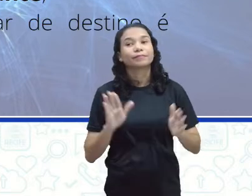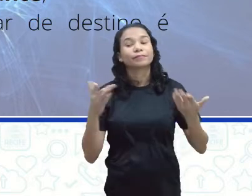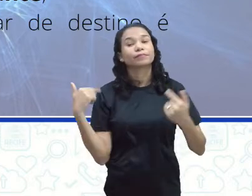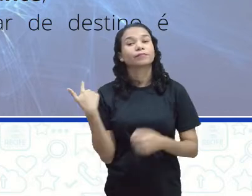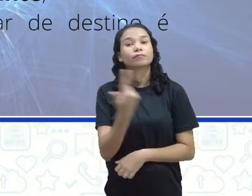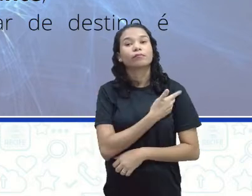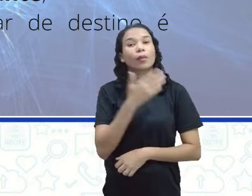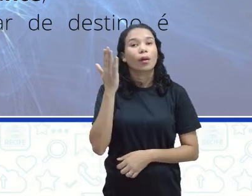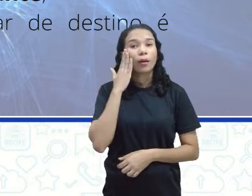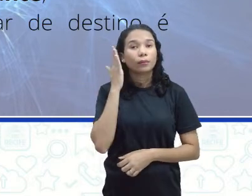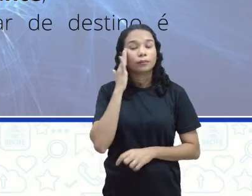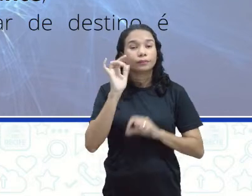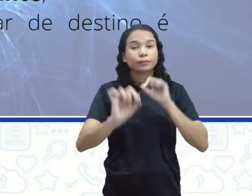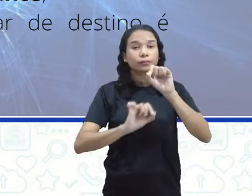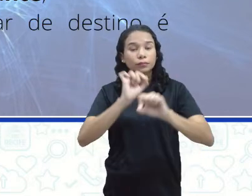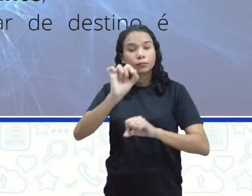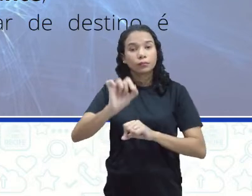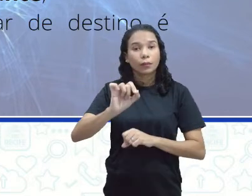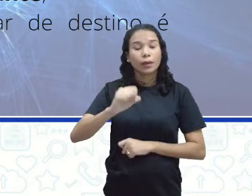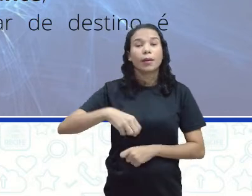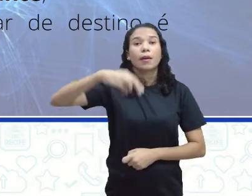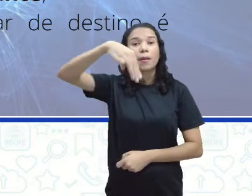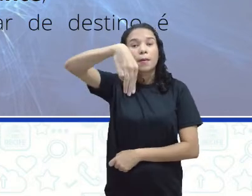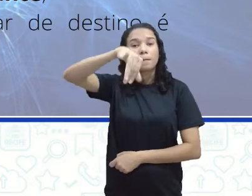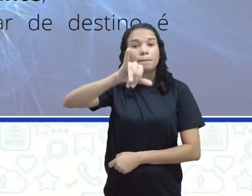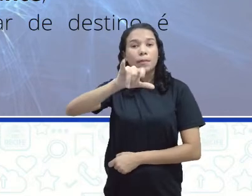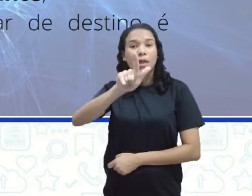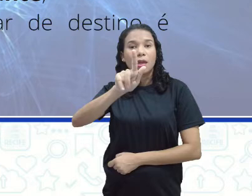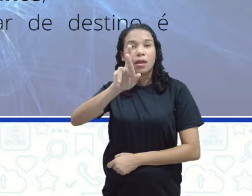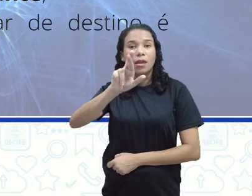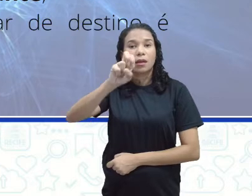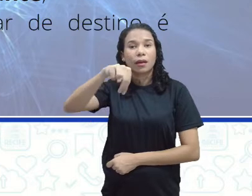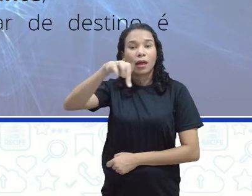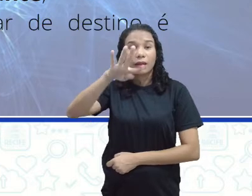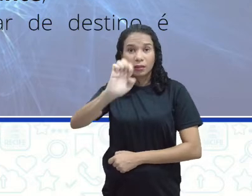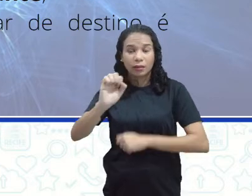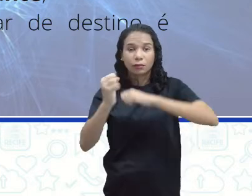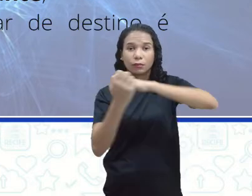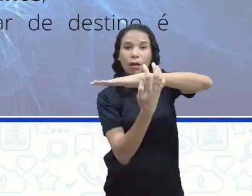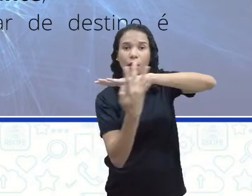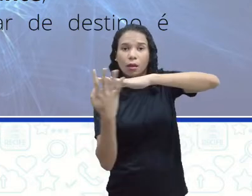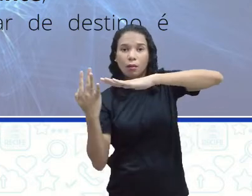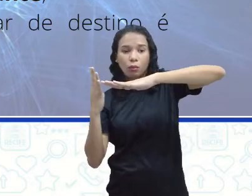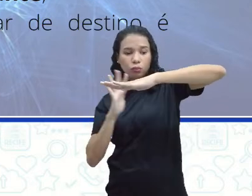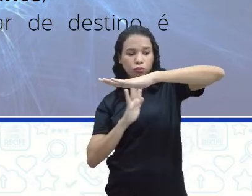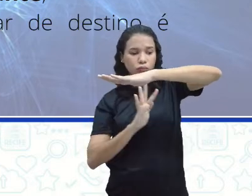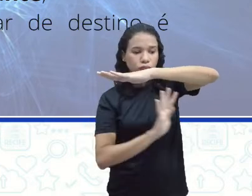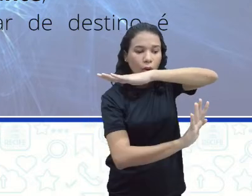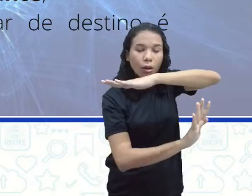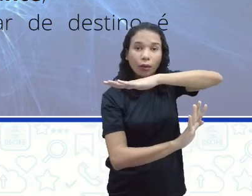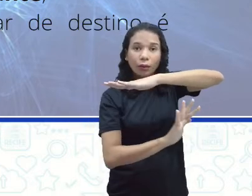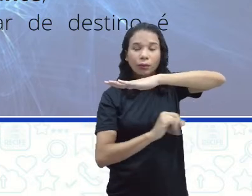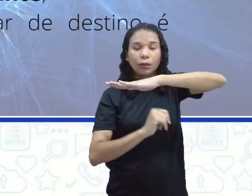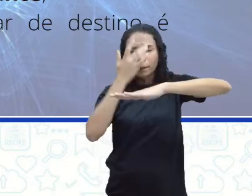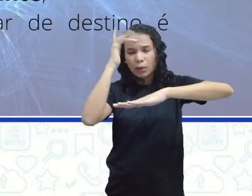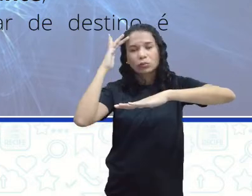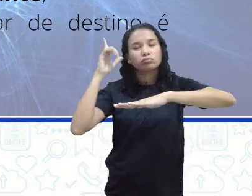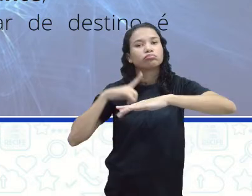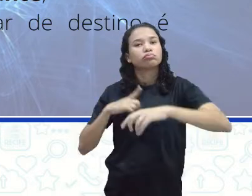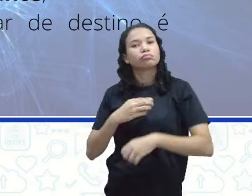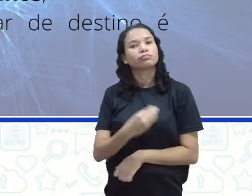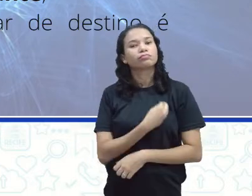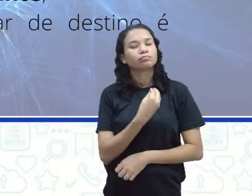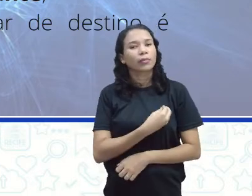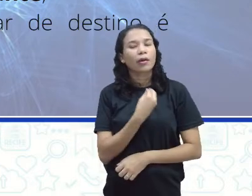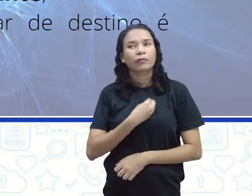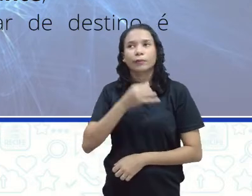vamos entender, migrantes, né? Migrante, né? O ato de migrar é o ato de se deslocar, né? Então quando eu falei para vocês que